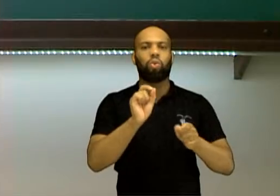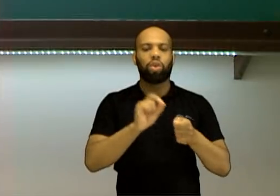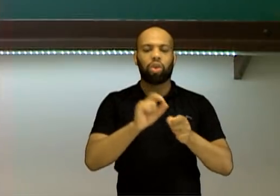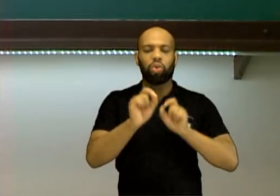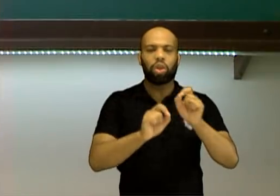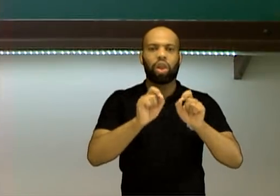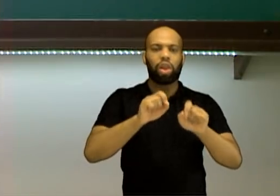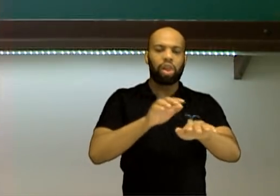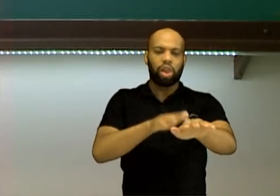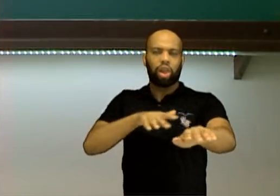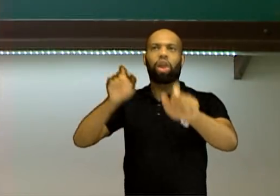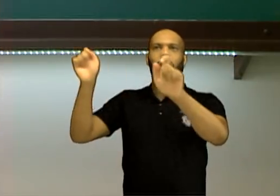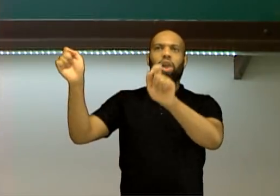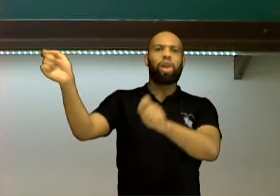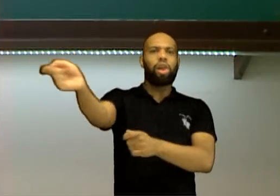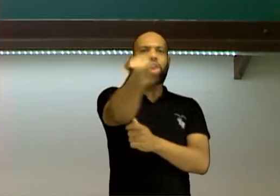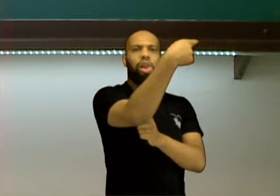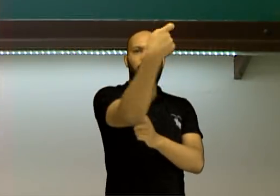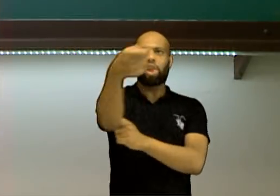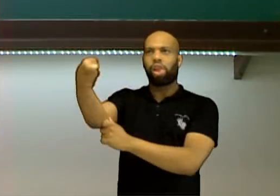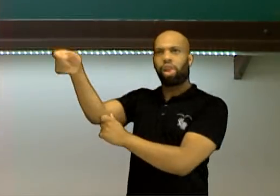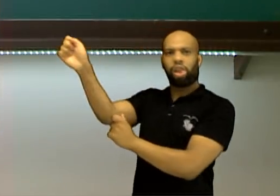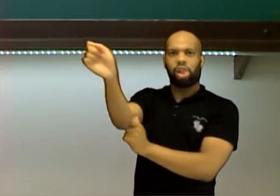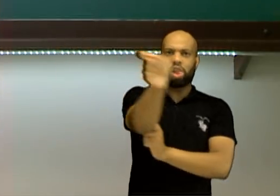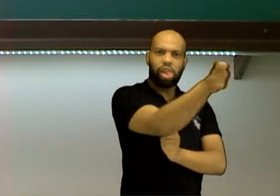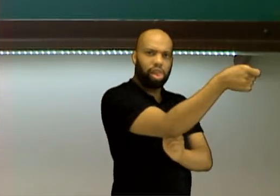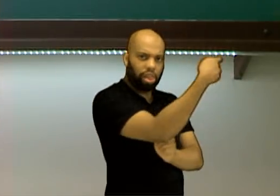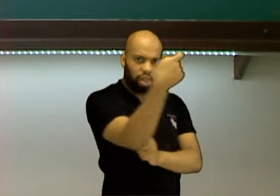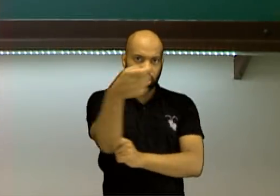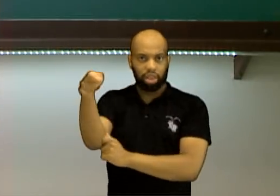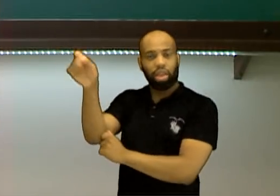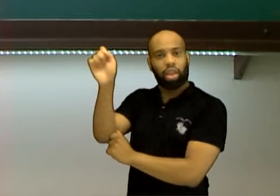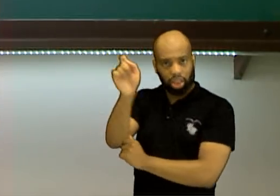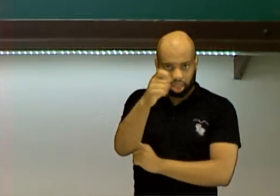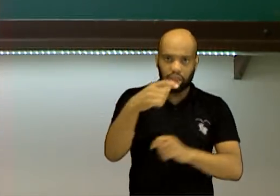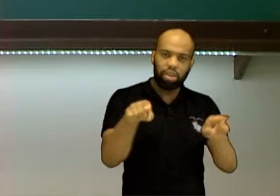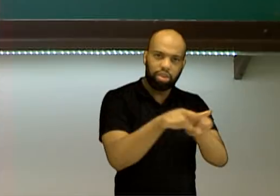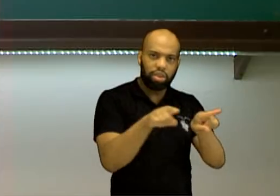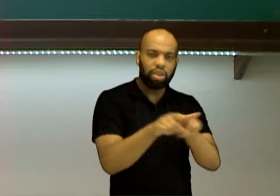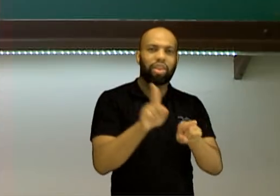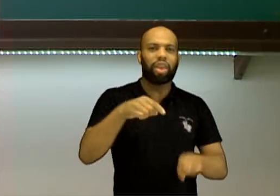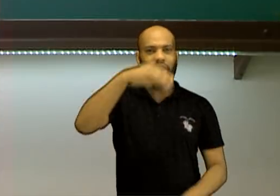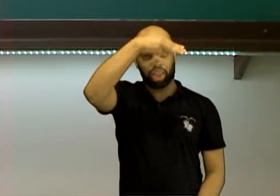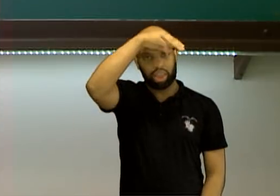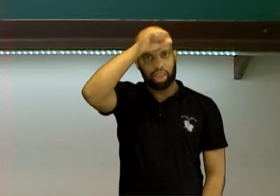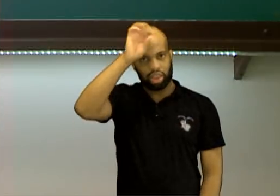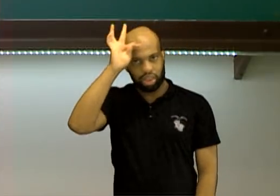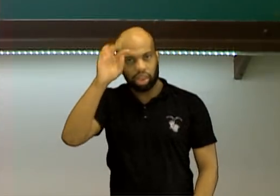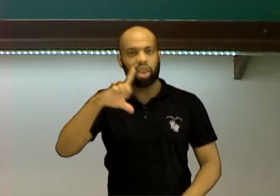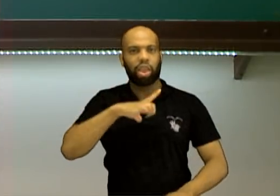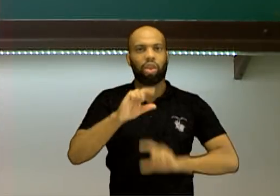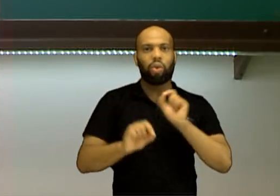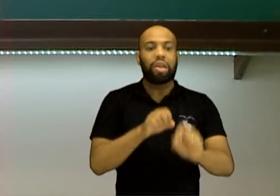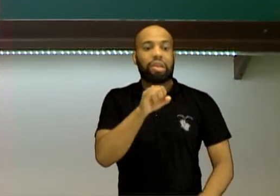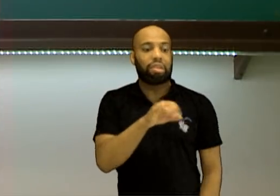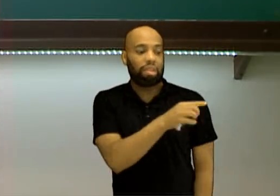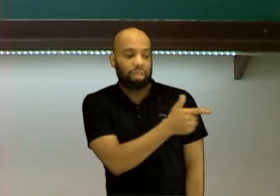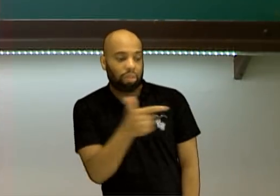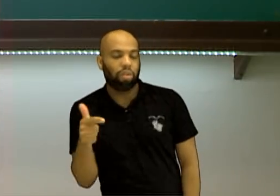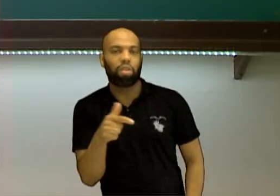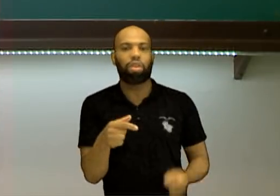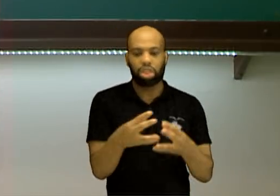discutido no nosso país, que é a redistribuição de terras, para as pessoas que não têm esse